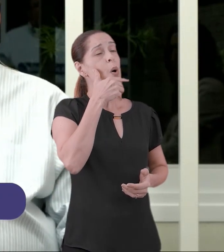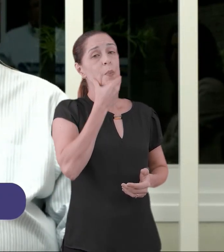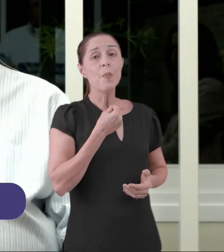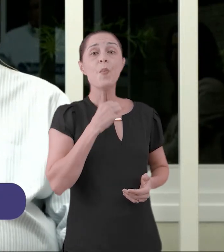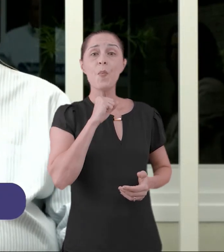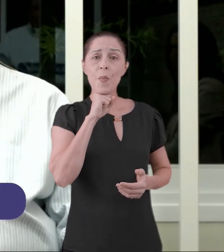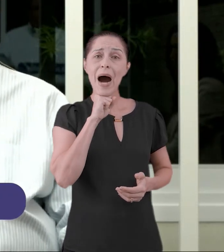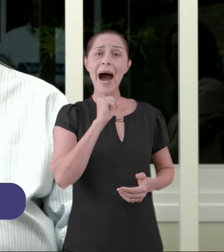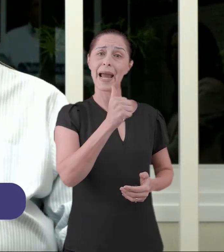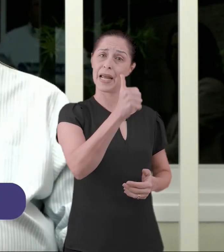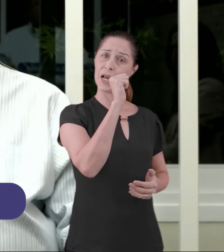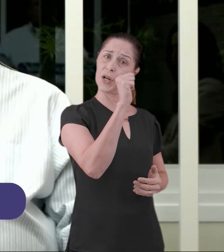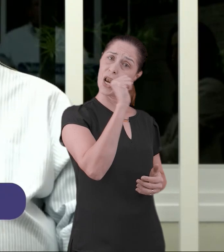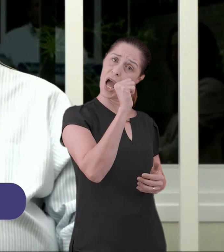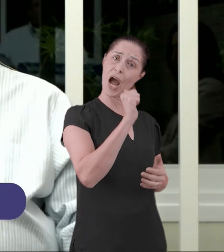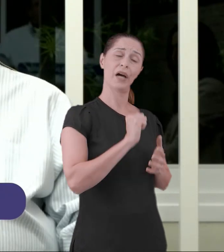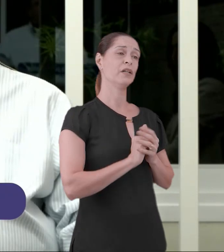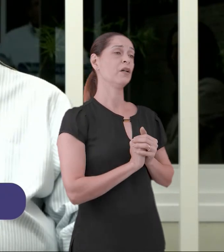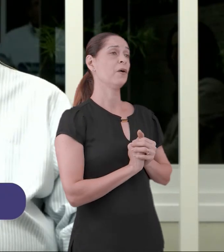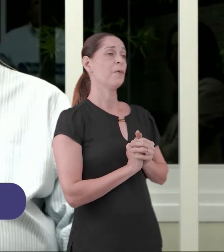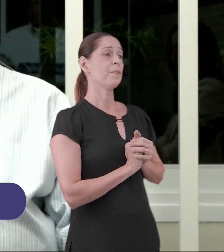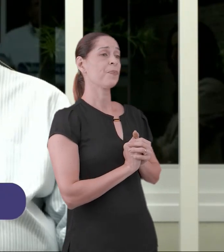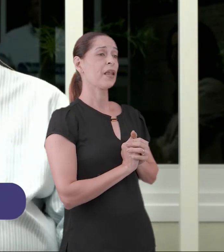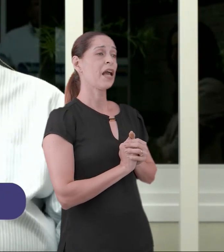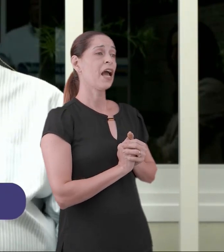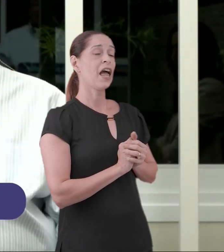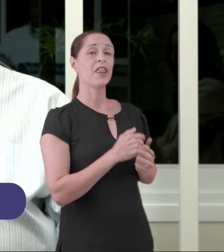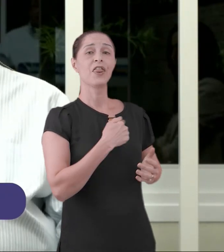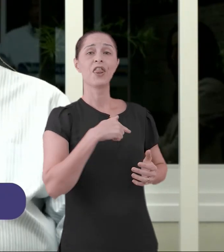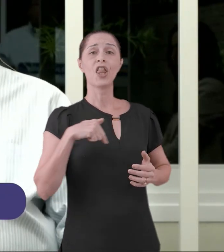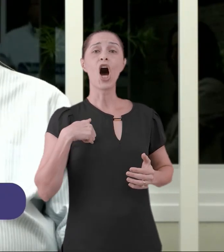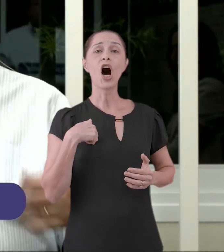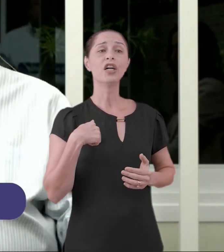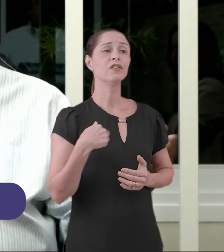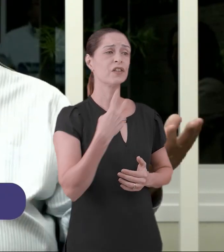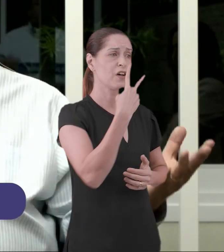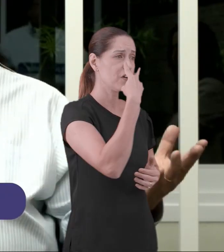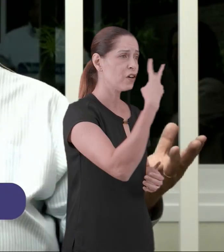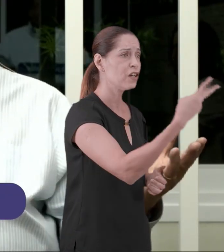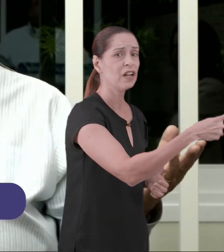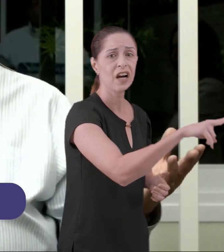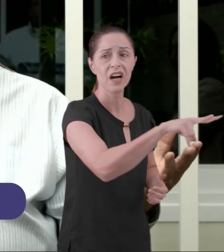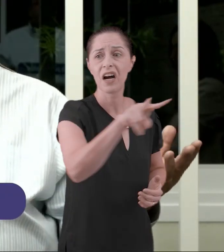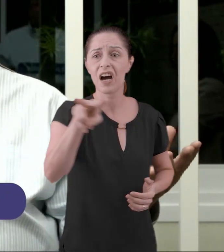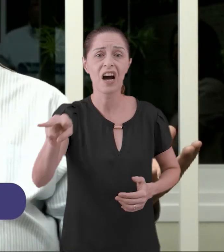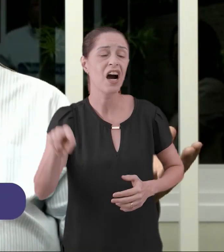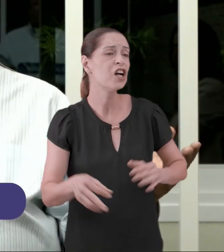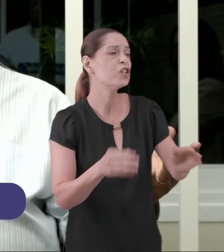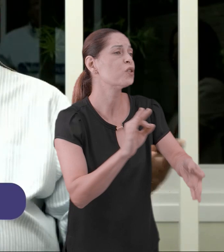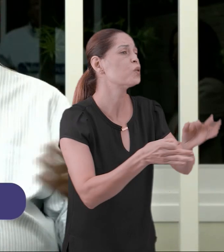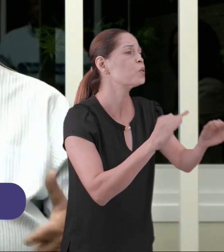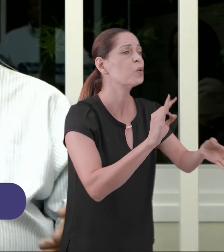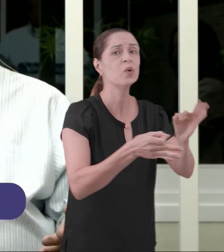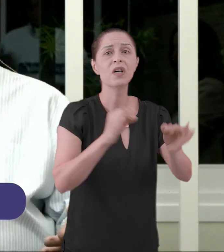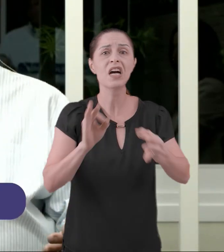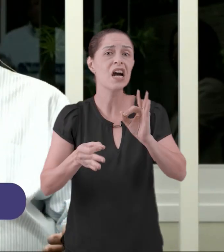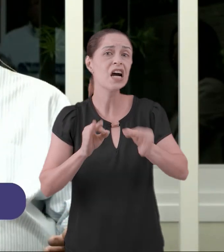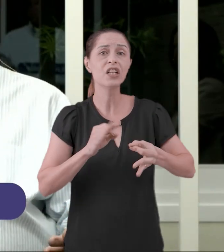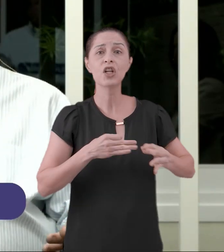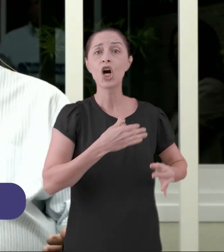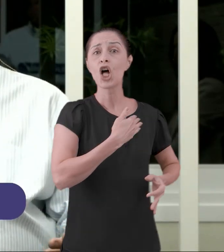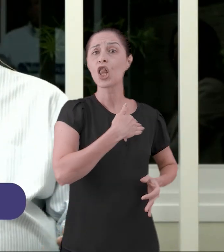de uma certa forma, rotular pecados e castigos como se a gente fosse Deus, né? E não é